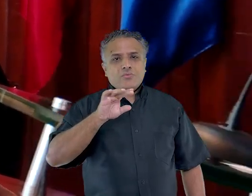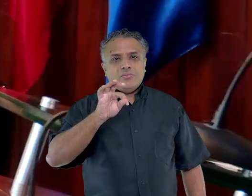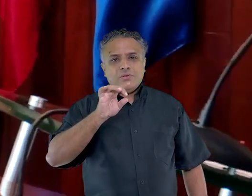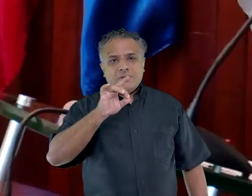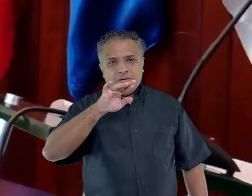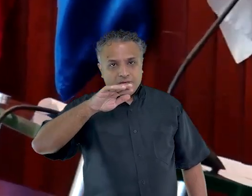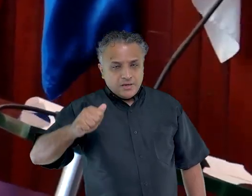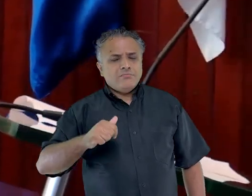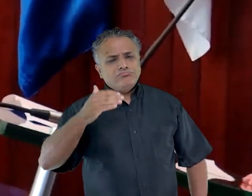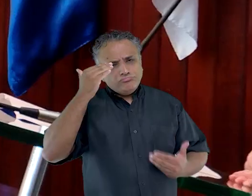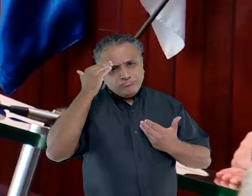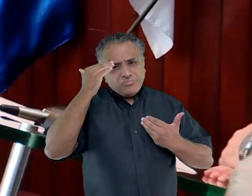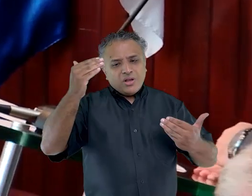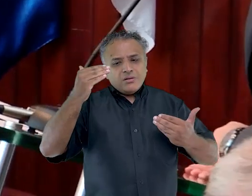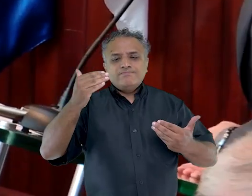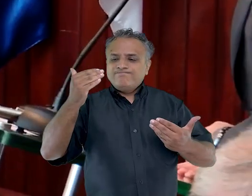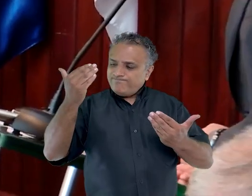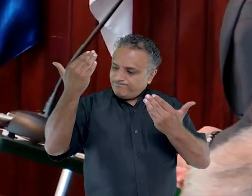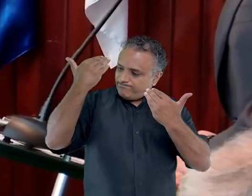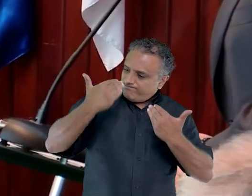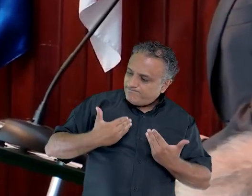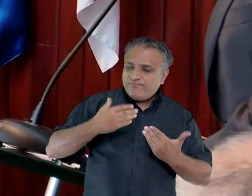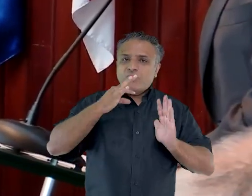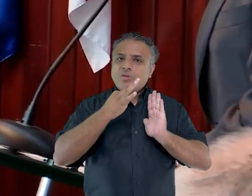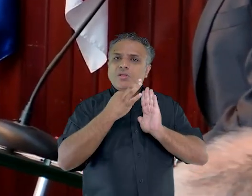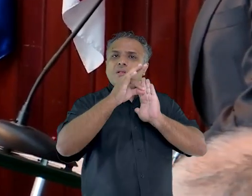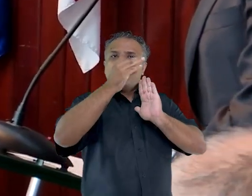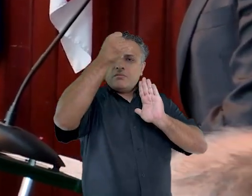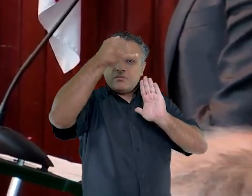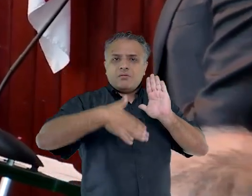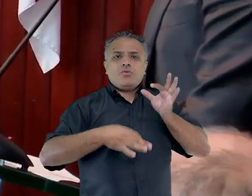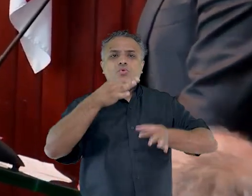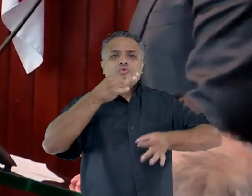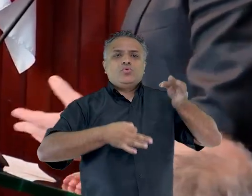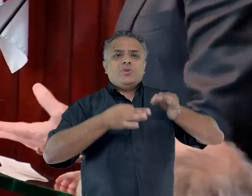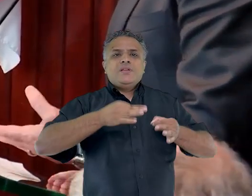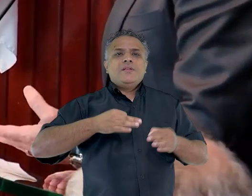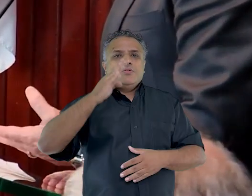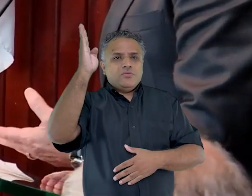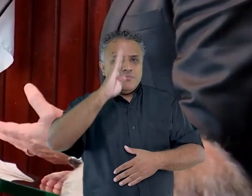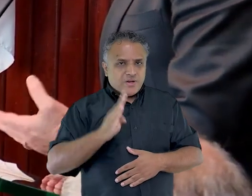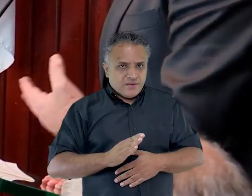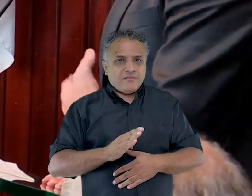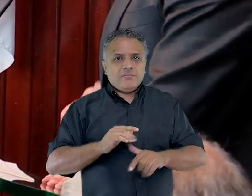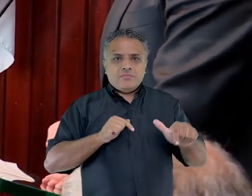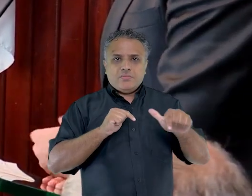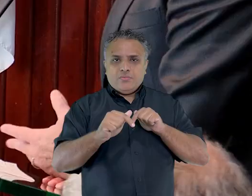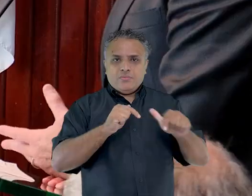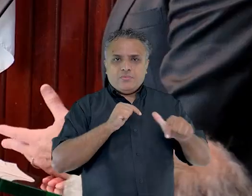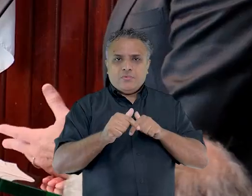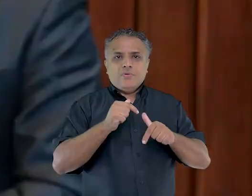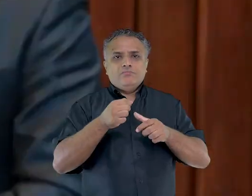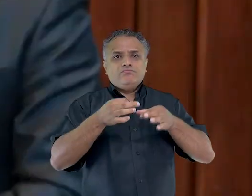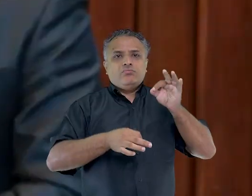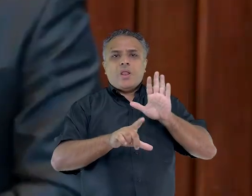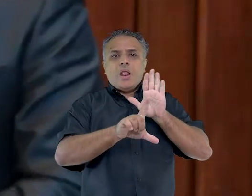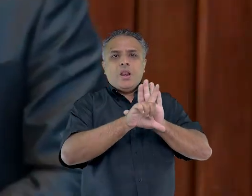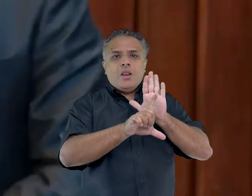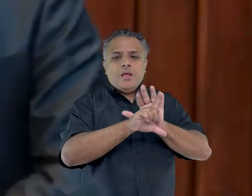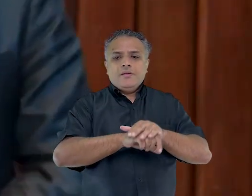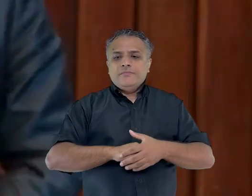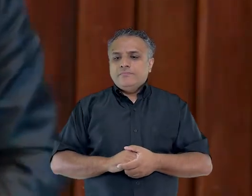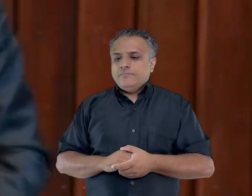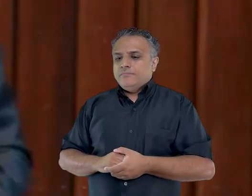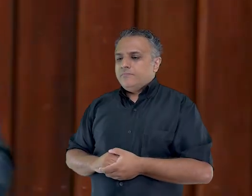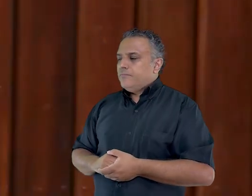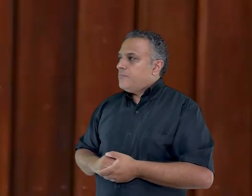magistrado agradeceu a honraria e destacou o papel dos juízes brasileiros no exercício da jurisdição. O poder que